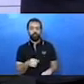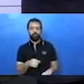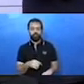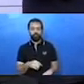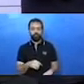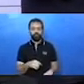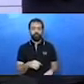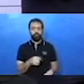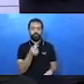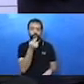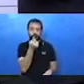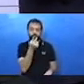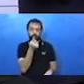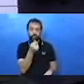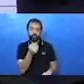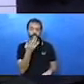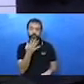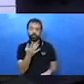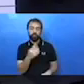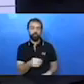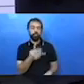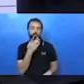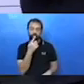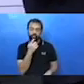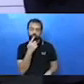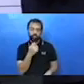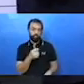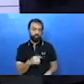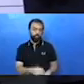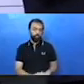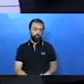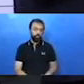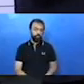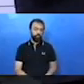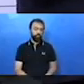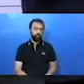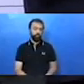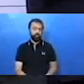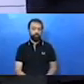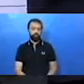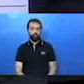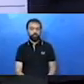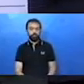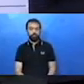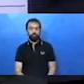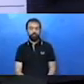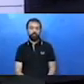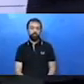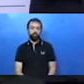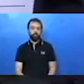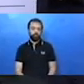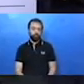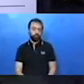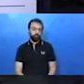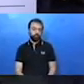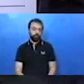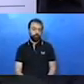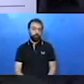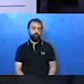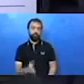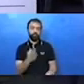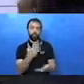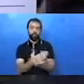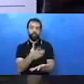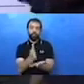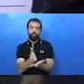canetinha? Não, usa lápis de cor. É melhor. Lápis, tá? Risca aqui, faz lápis vermelho. As divisas